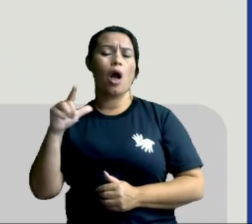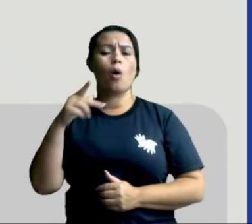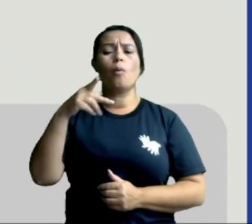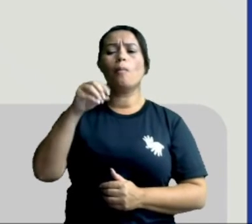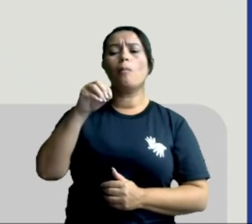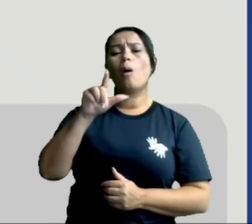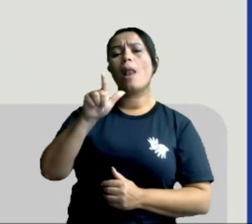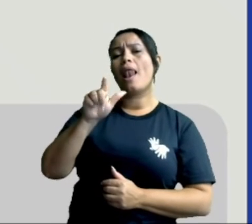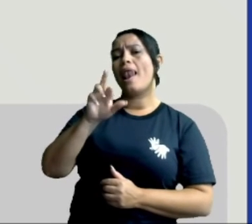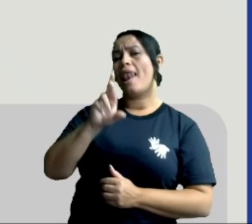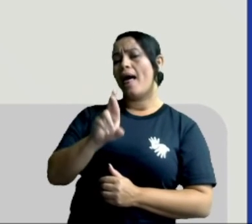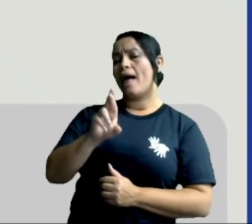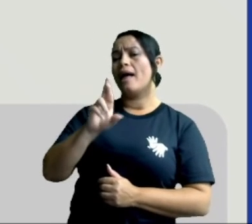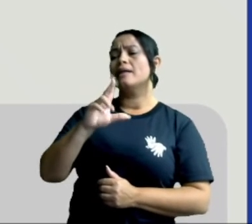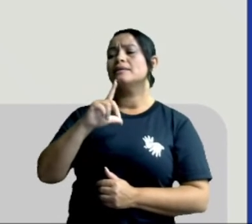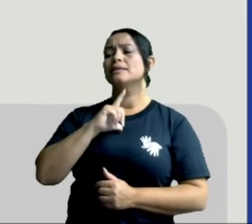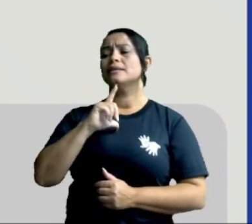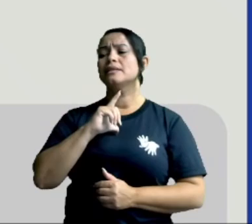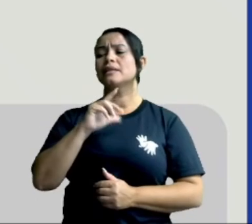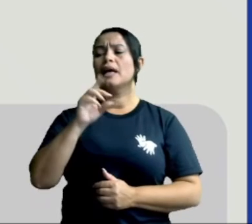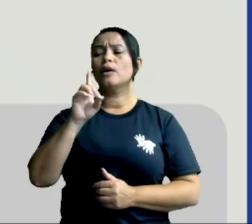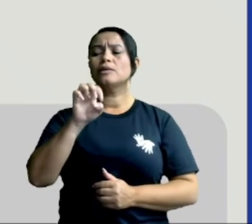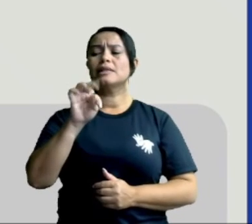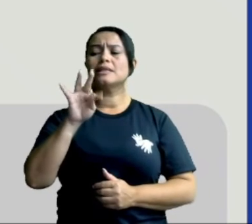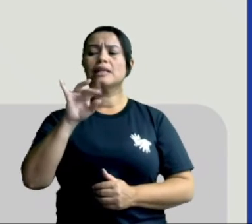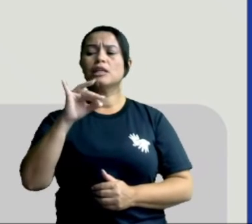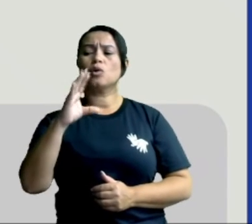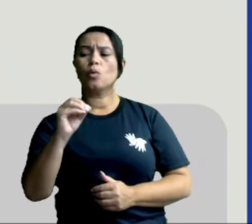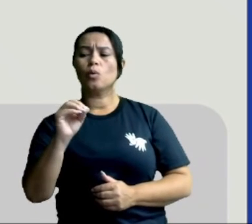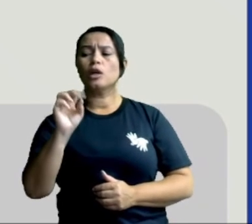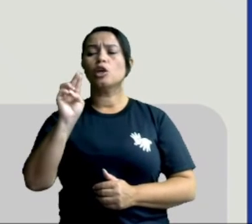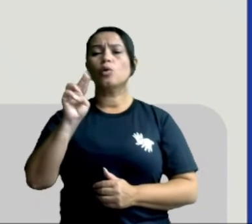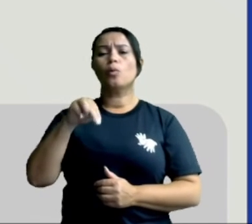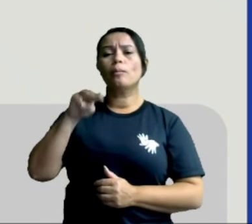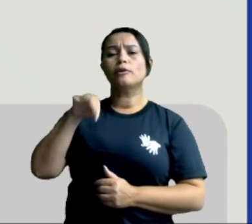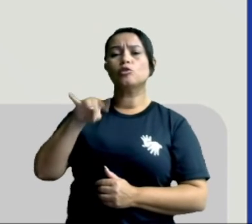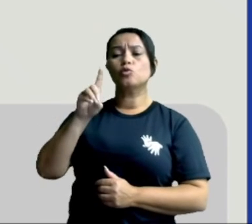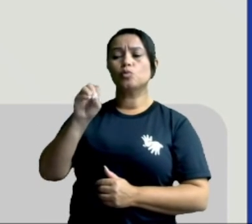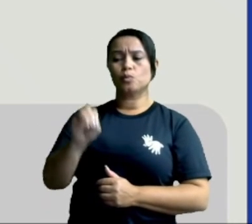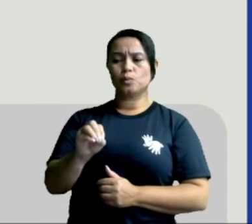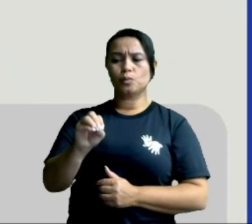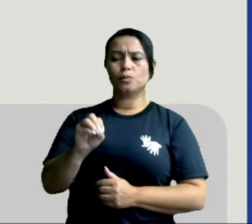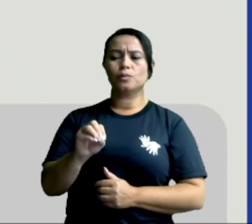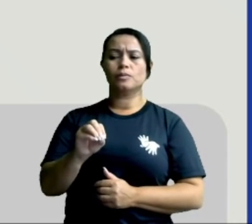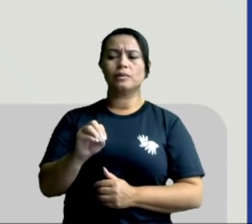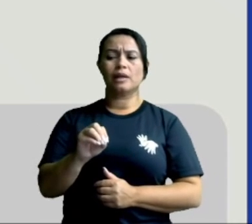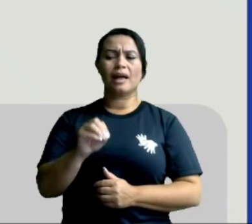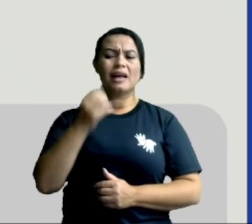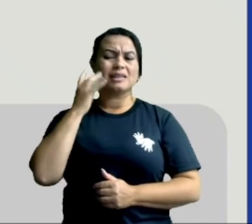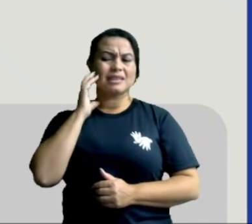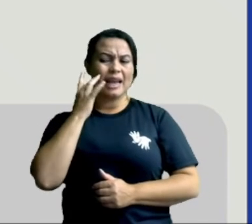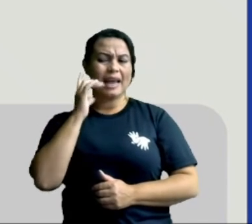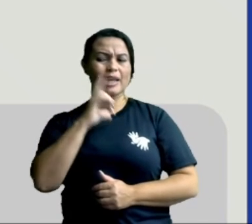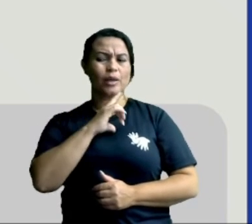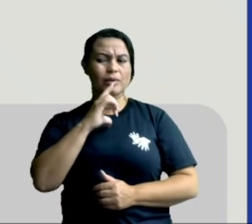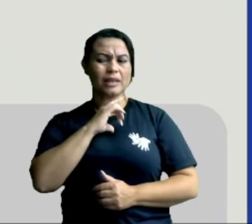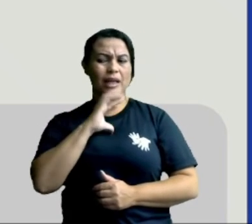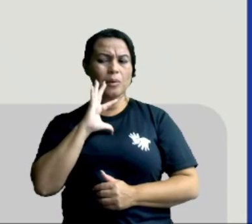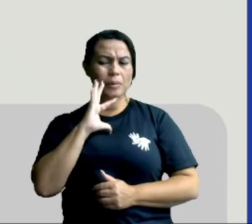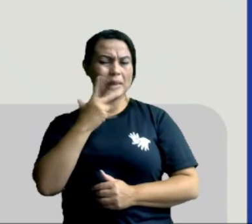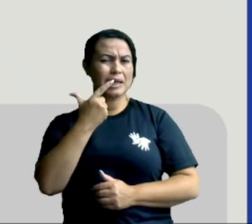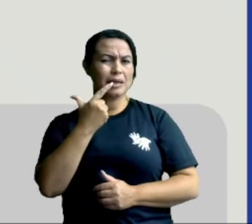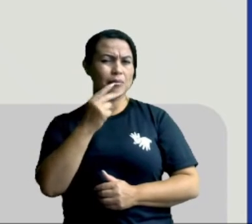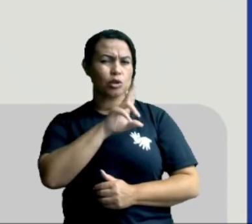clima polar clima desértico e clima úmido Será que eu tenho um